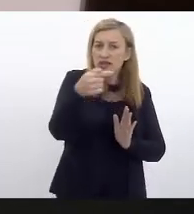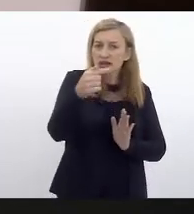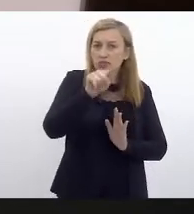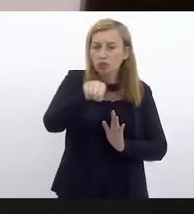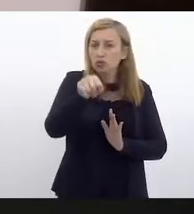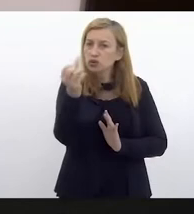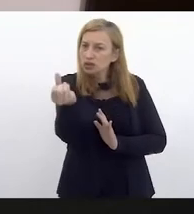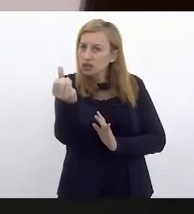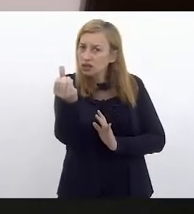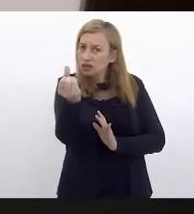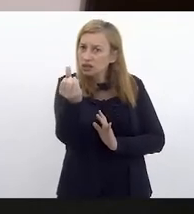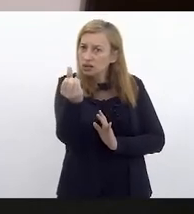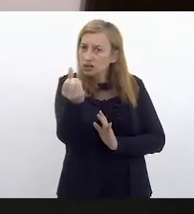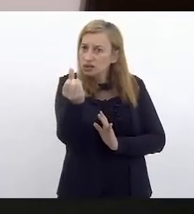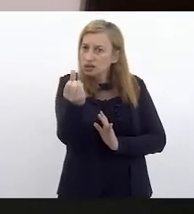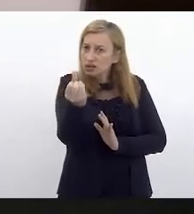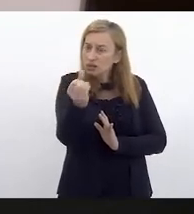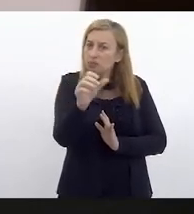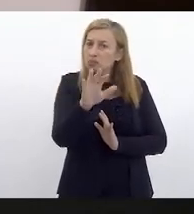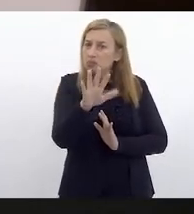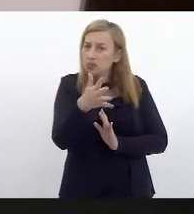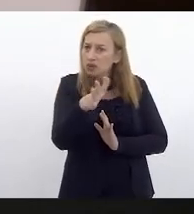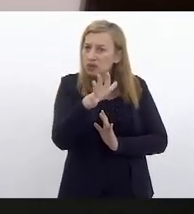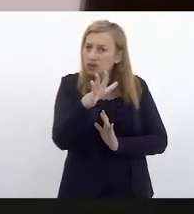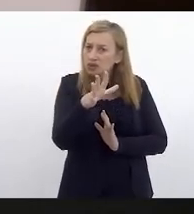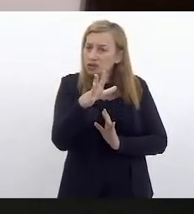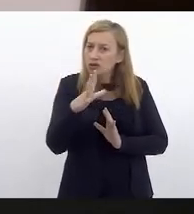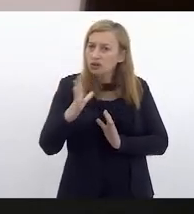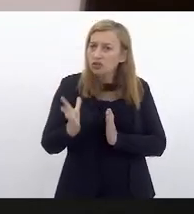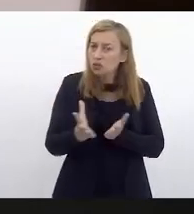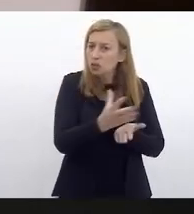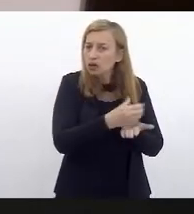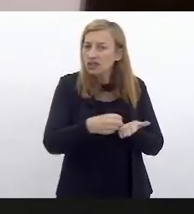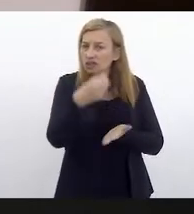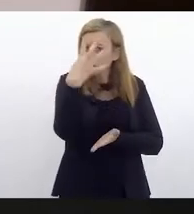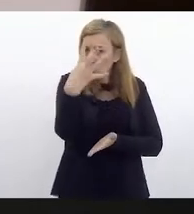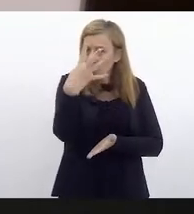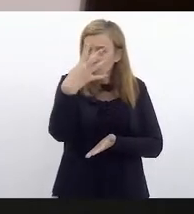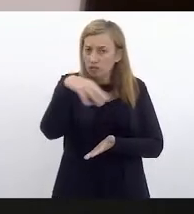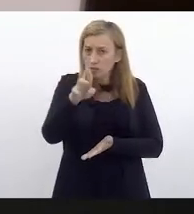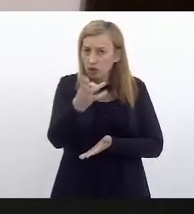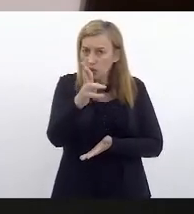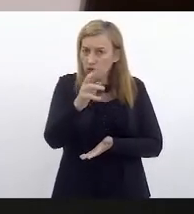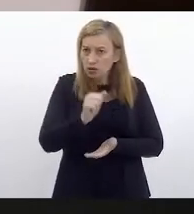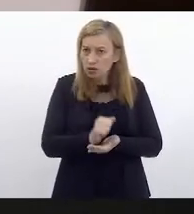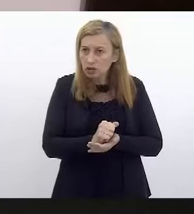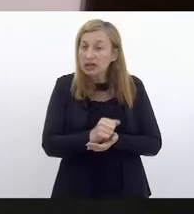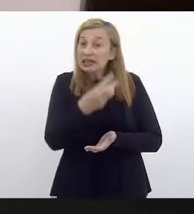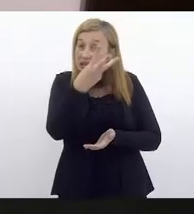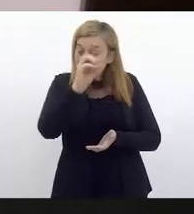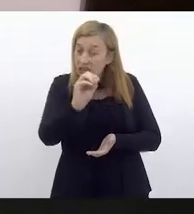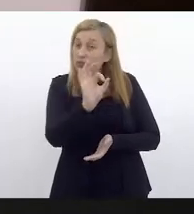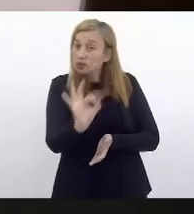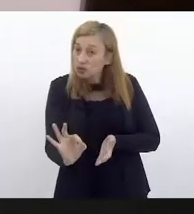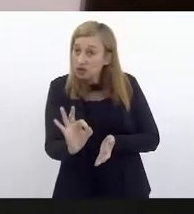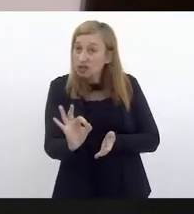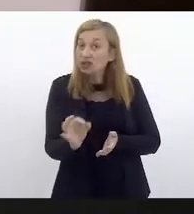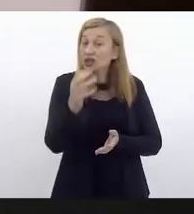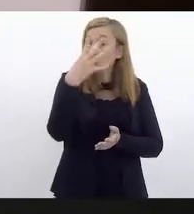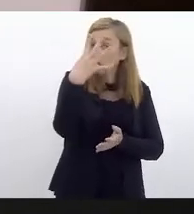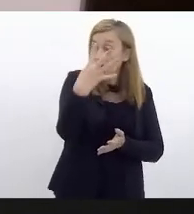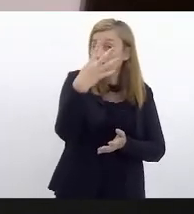17,6, teria um excesso de arrecadação de 4 bilhões. 30% de 4